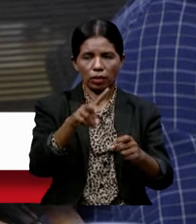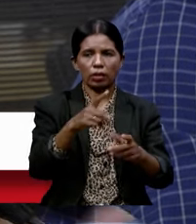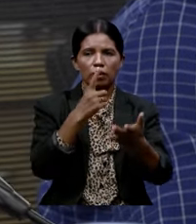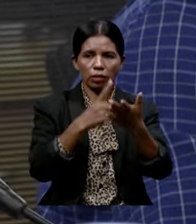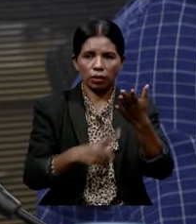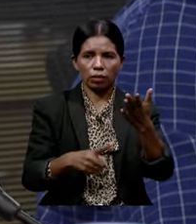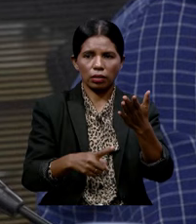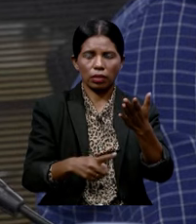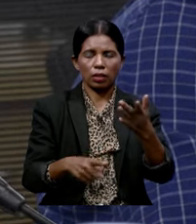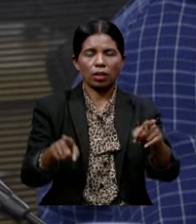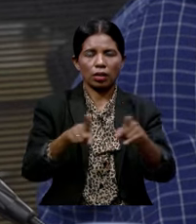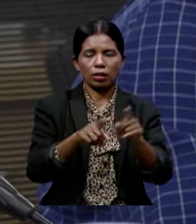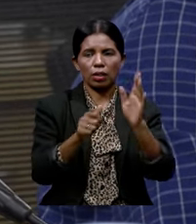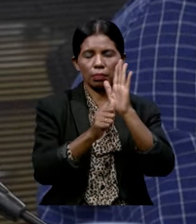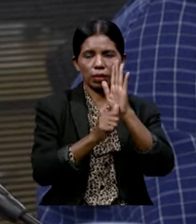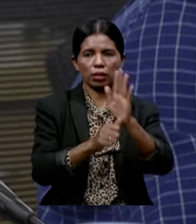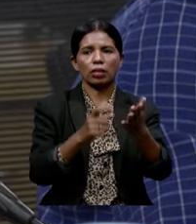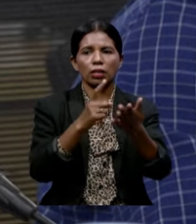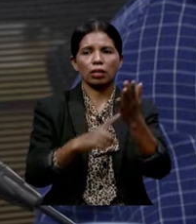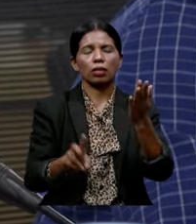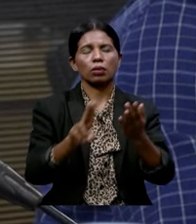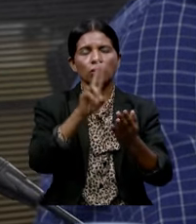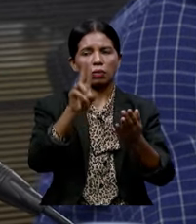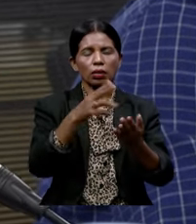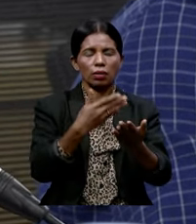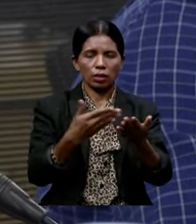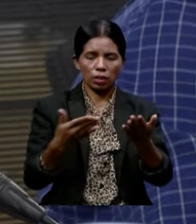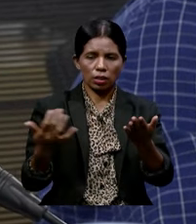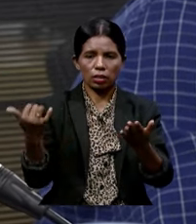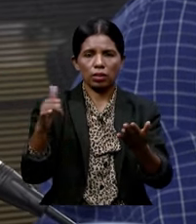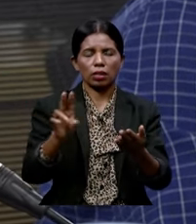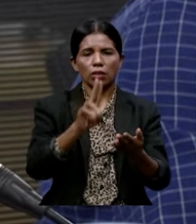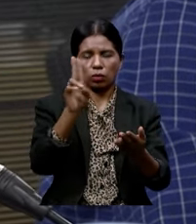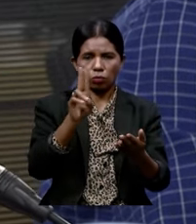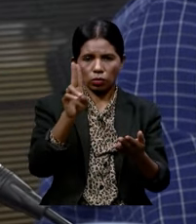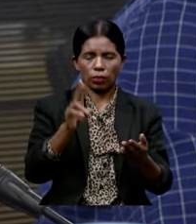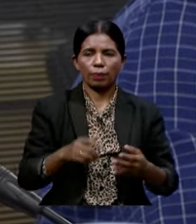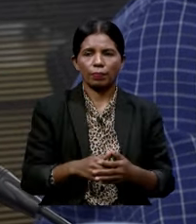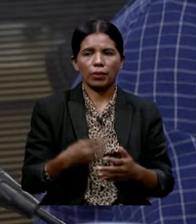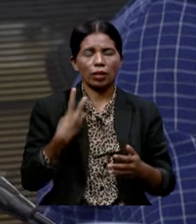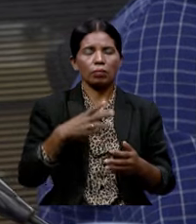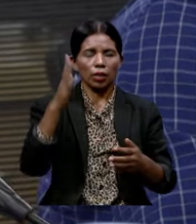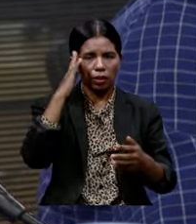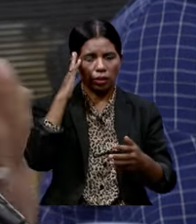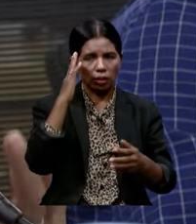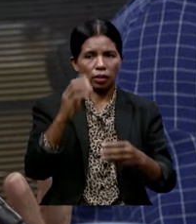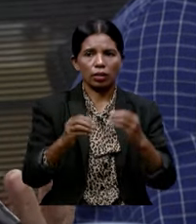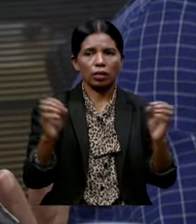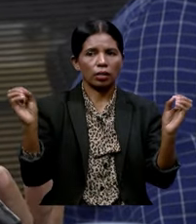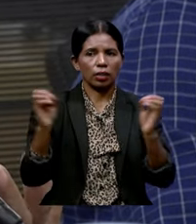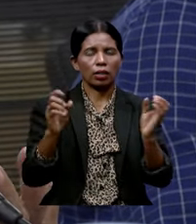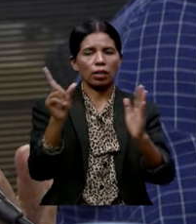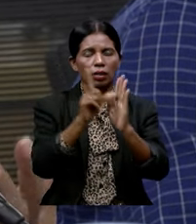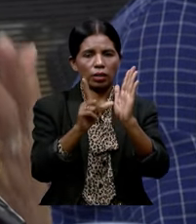a composição ane só apresenta saída maka nia usa materiais nebe maka nia usa. A minota que ataca nia lá ia lista